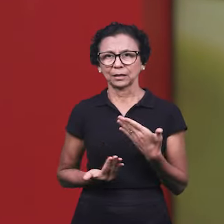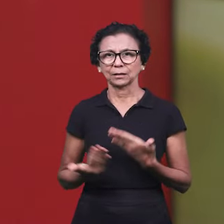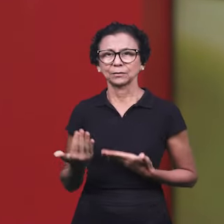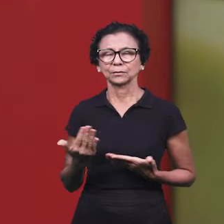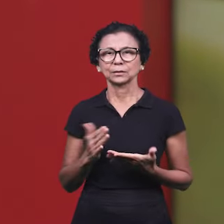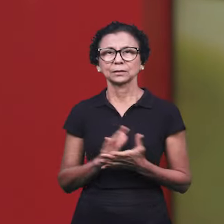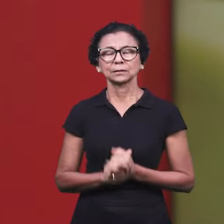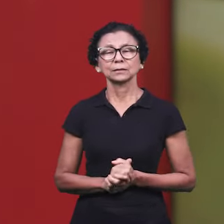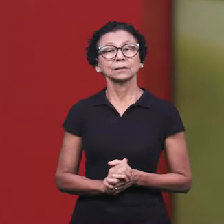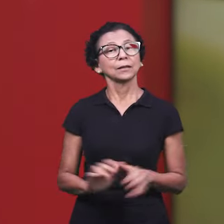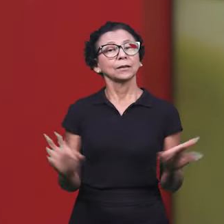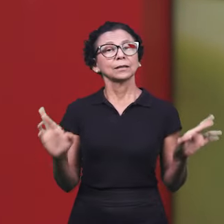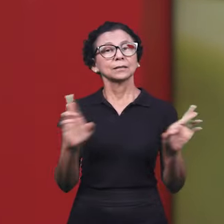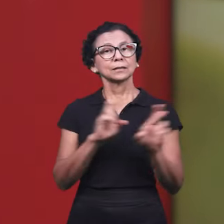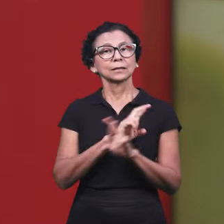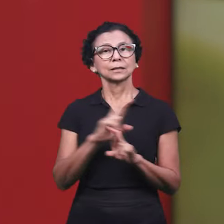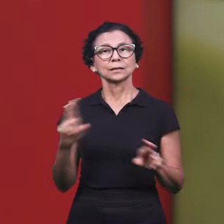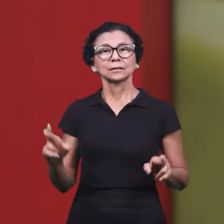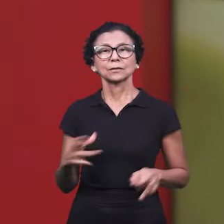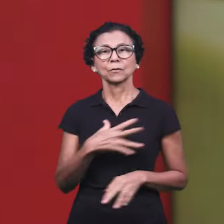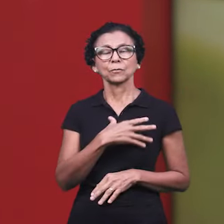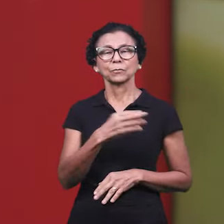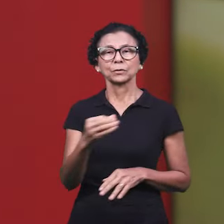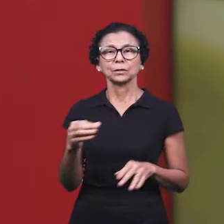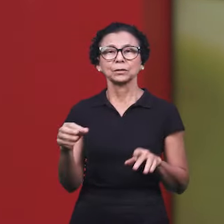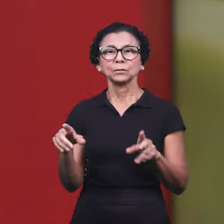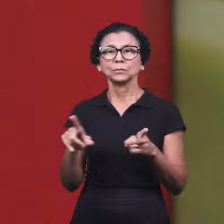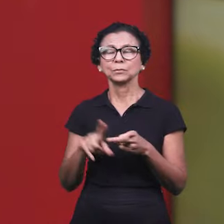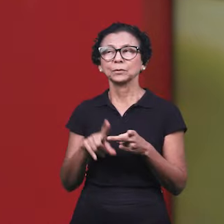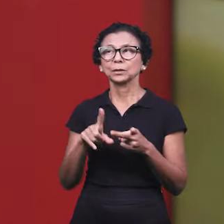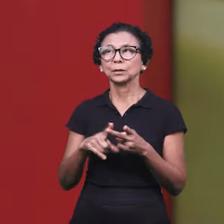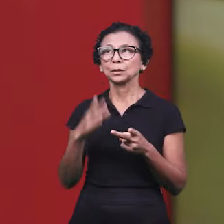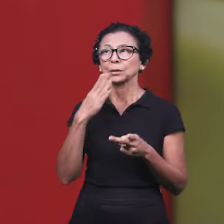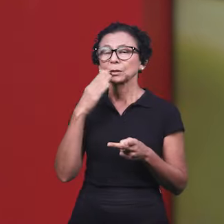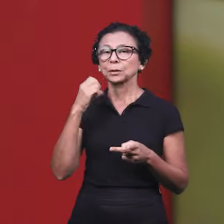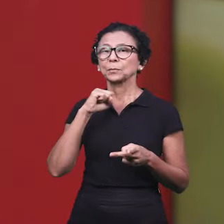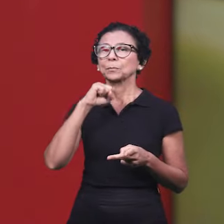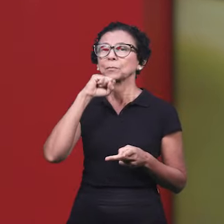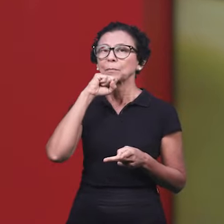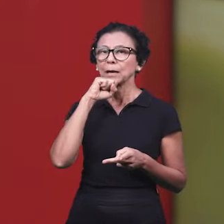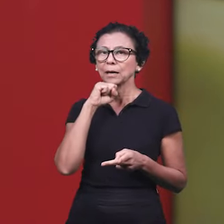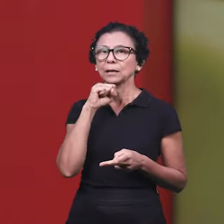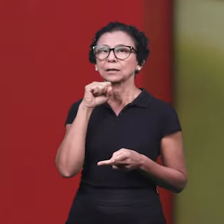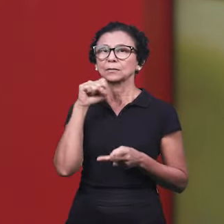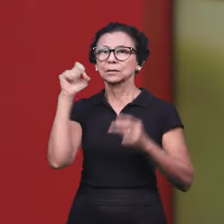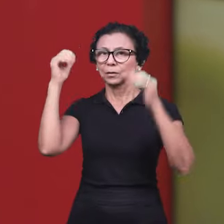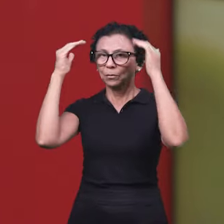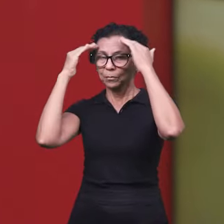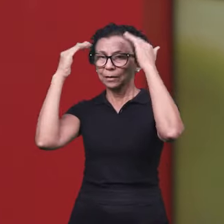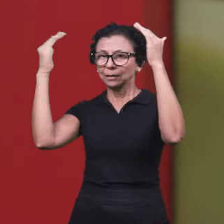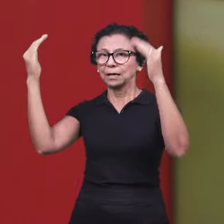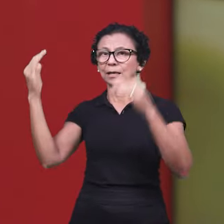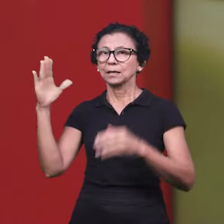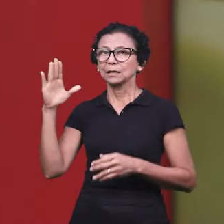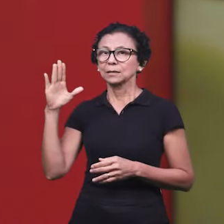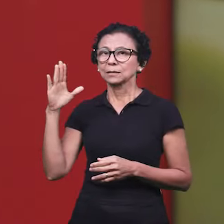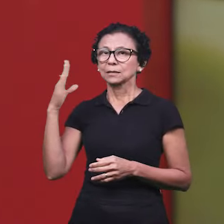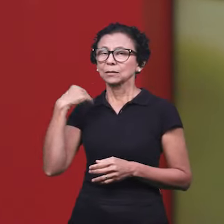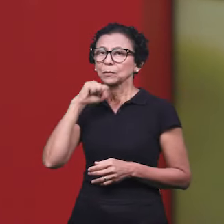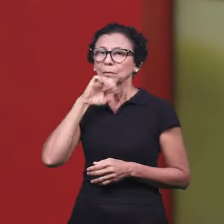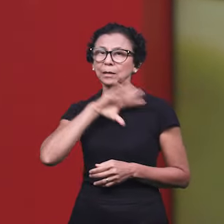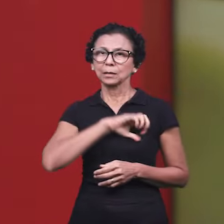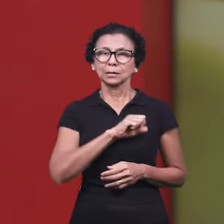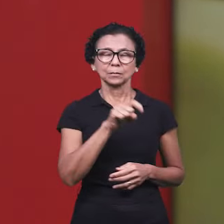relação filho pai quando você tem o pai que você obedece o pai te quer bem os